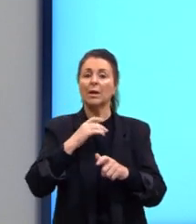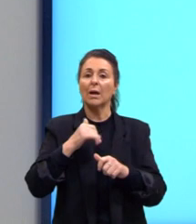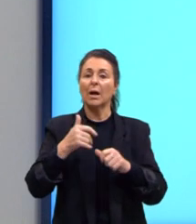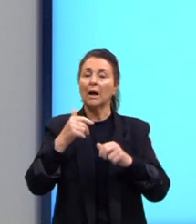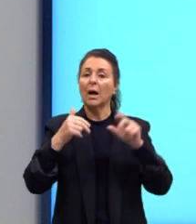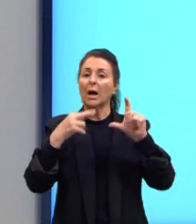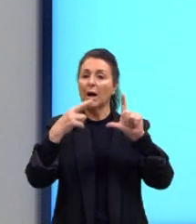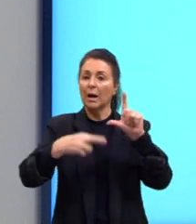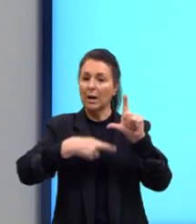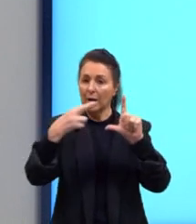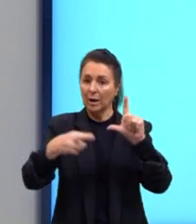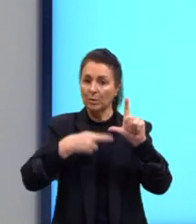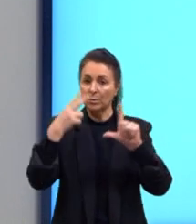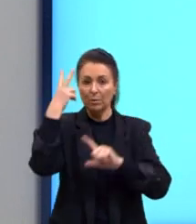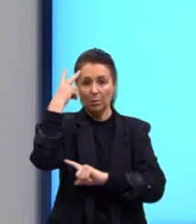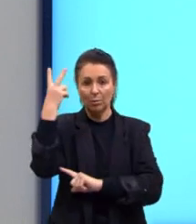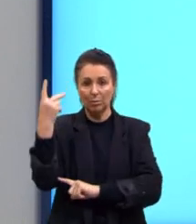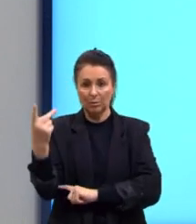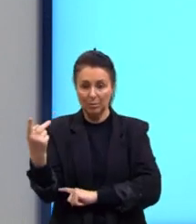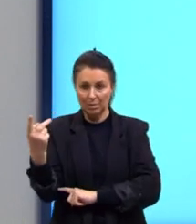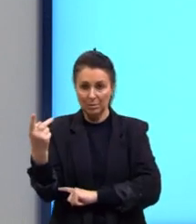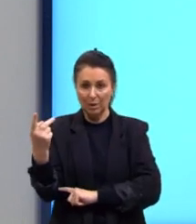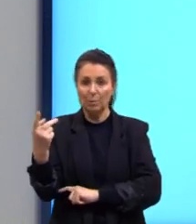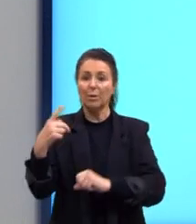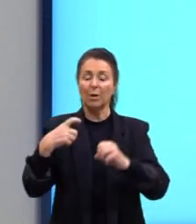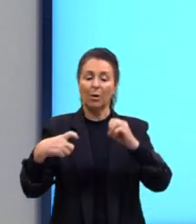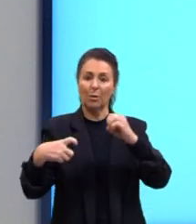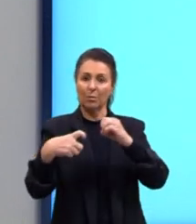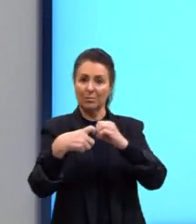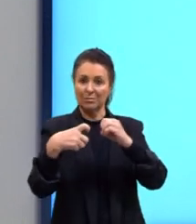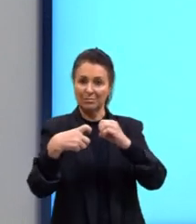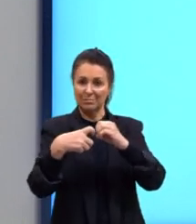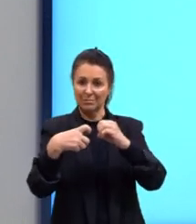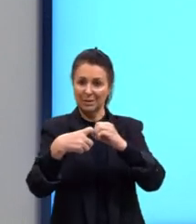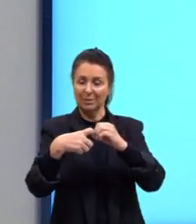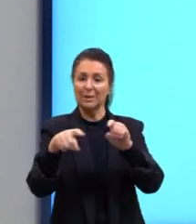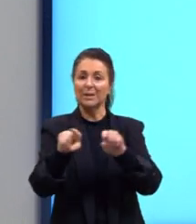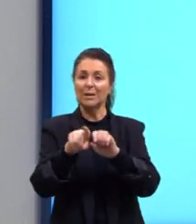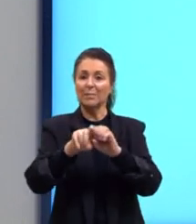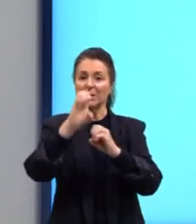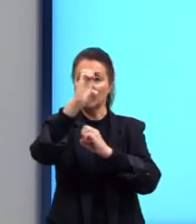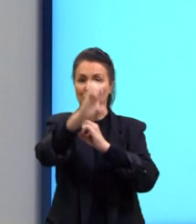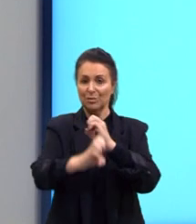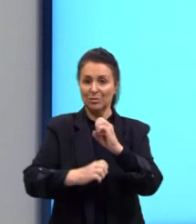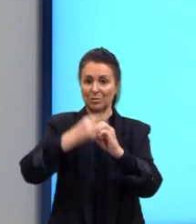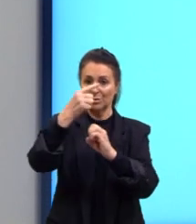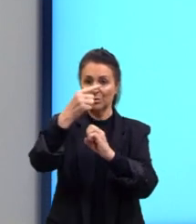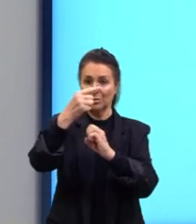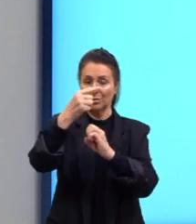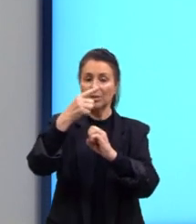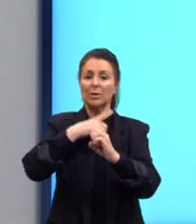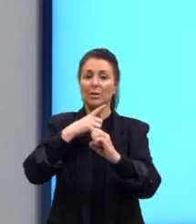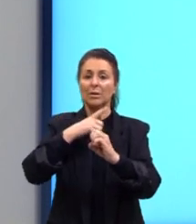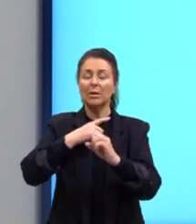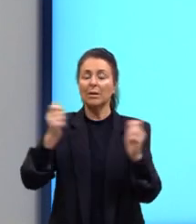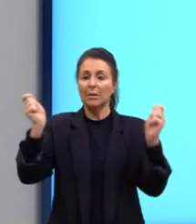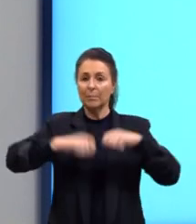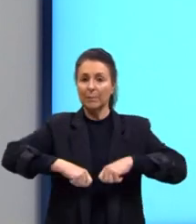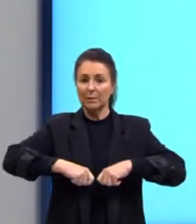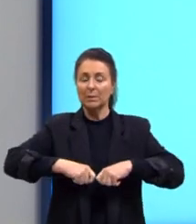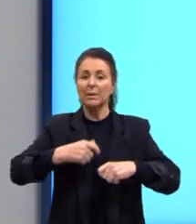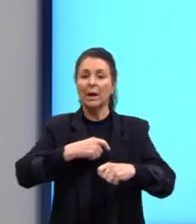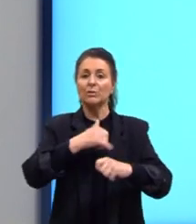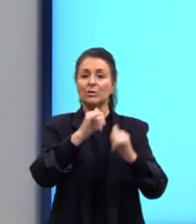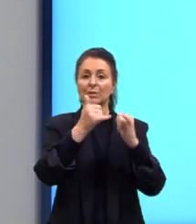oxirredução onde eu vou ter uma reação de oxidação uma reação de redução que são capazes de gerar